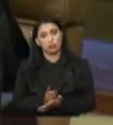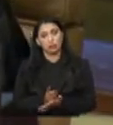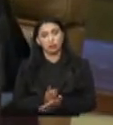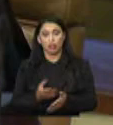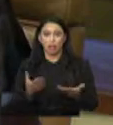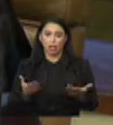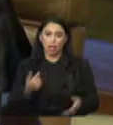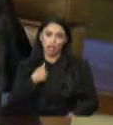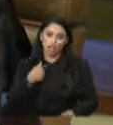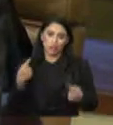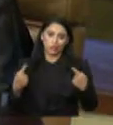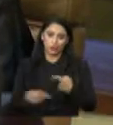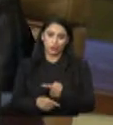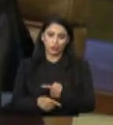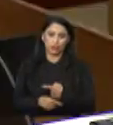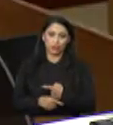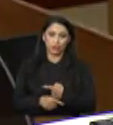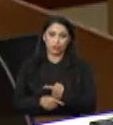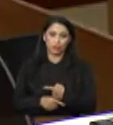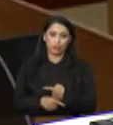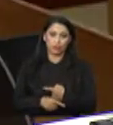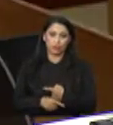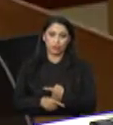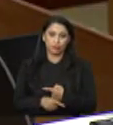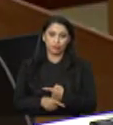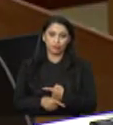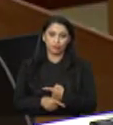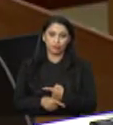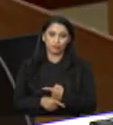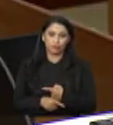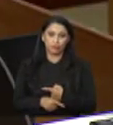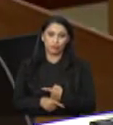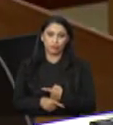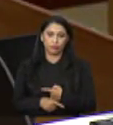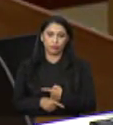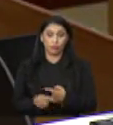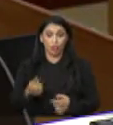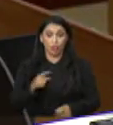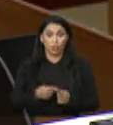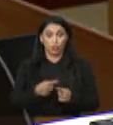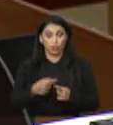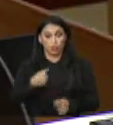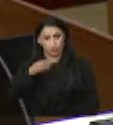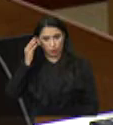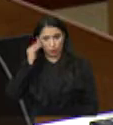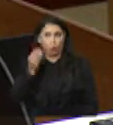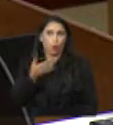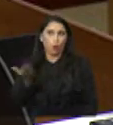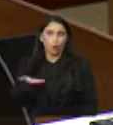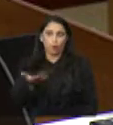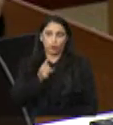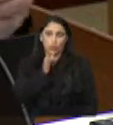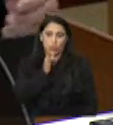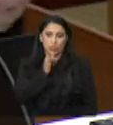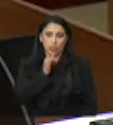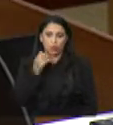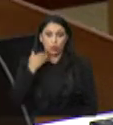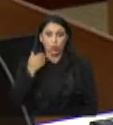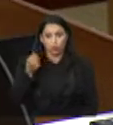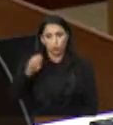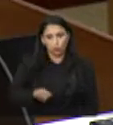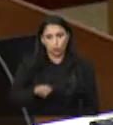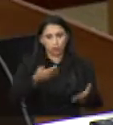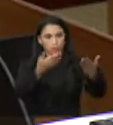e esses feitos é isso que eu estou adversário infecção Alta ou tribunal julga se as alterações na lei de improbidade administrativa